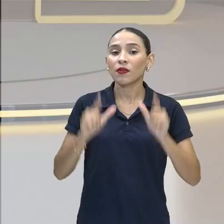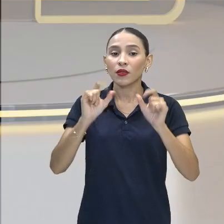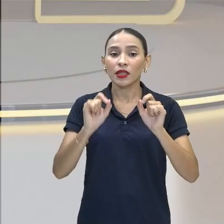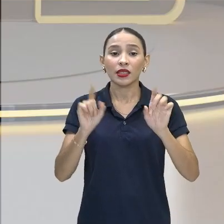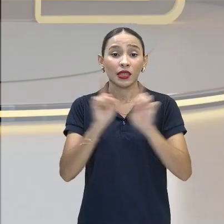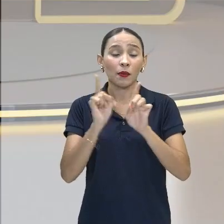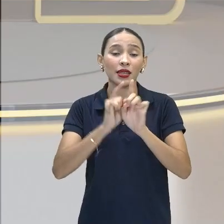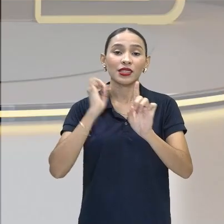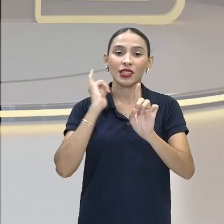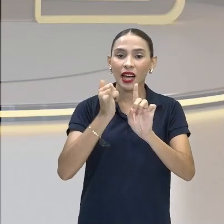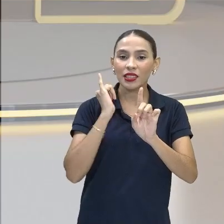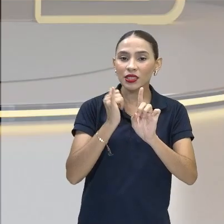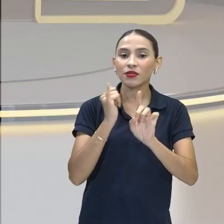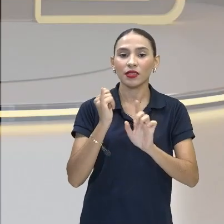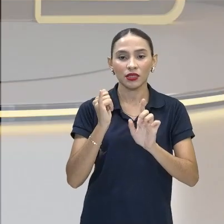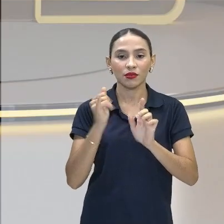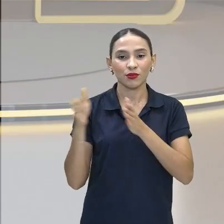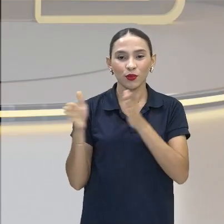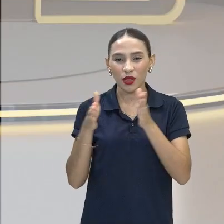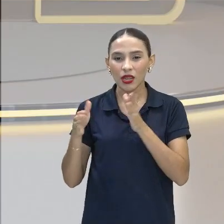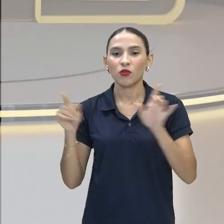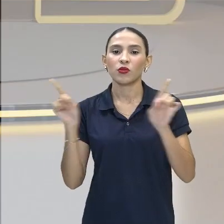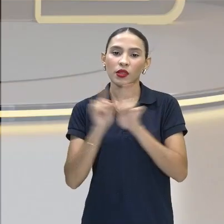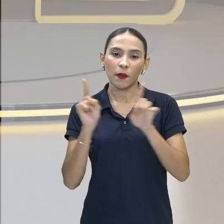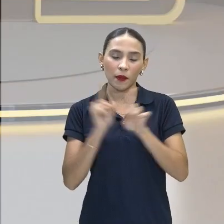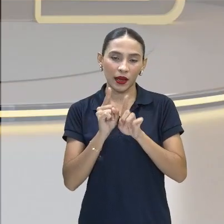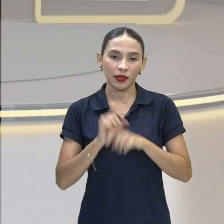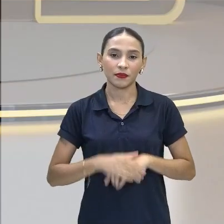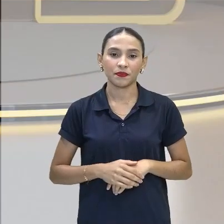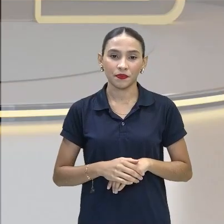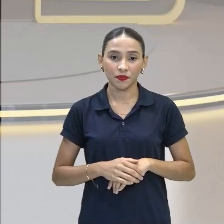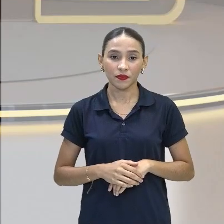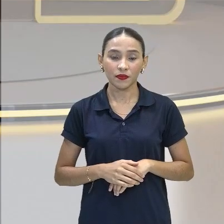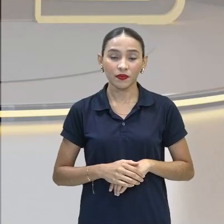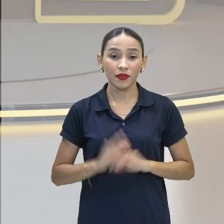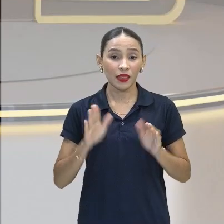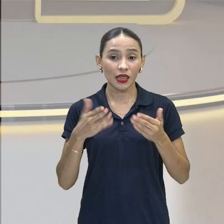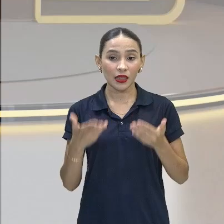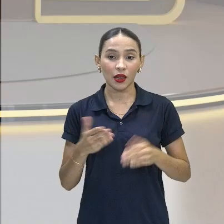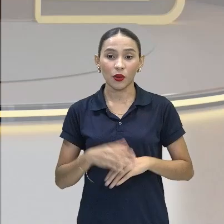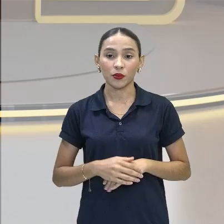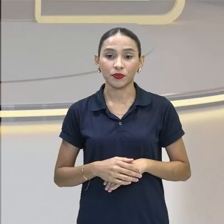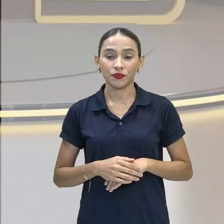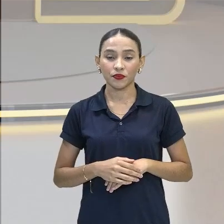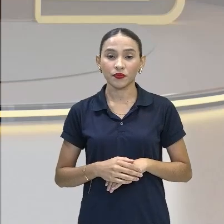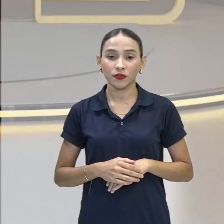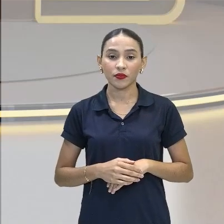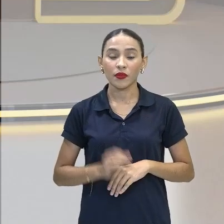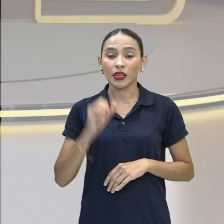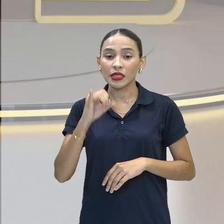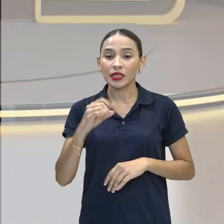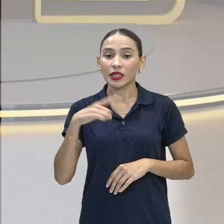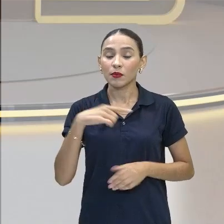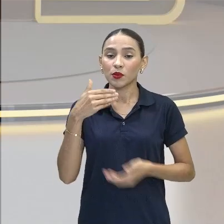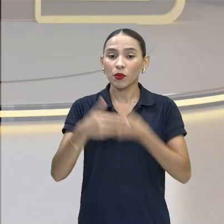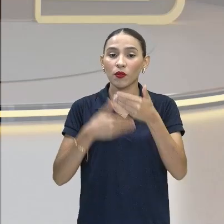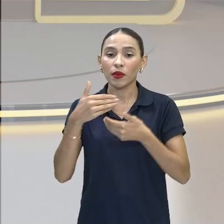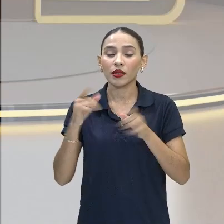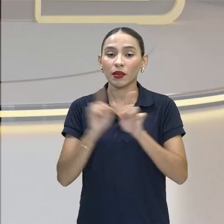as narrativas desse período também desconsideravam. Então, se vamos ter esse movimento